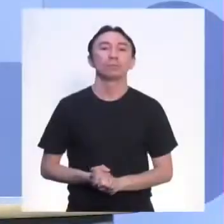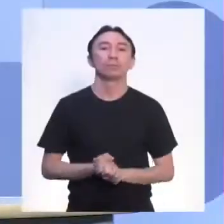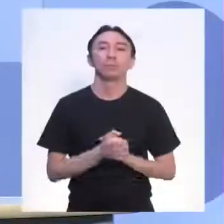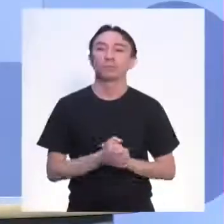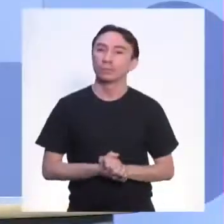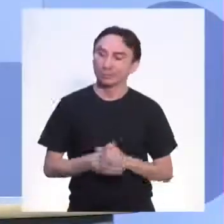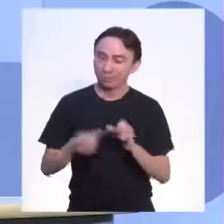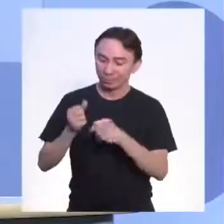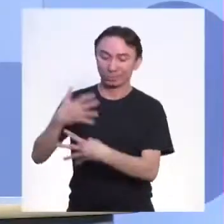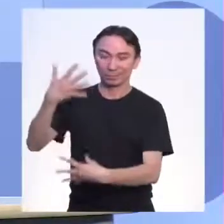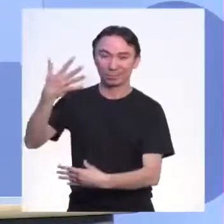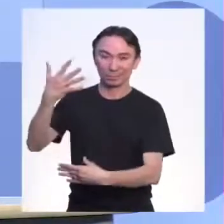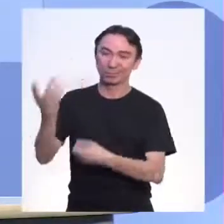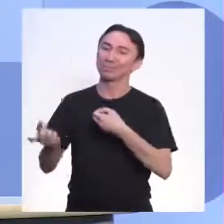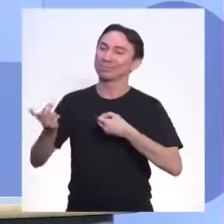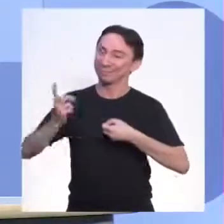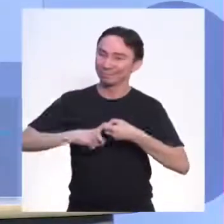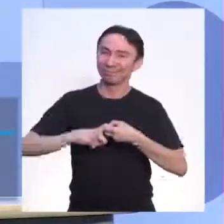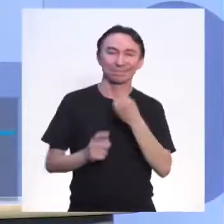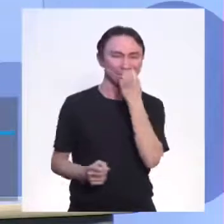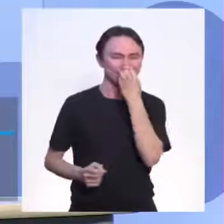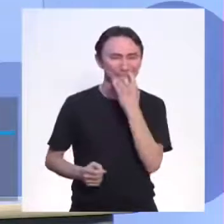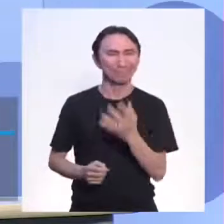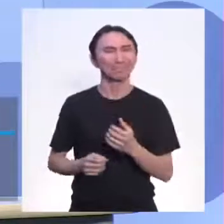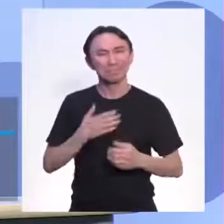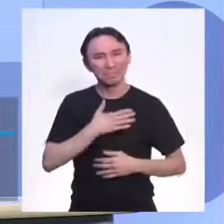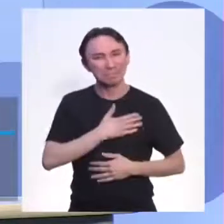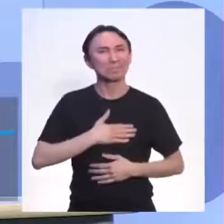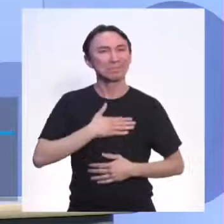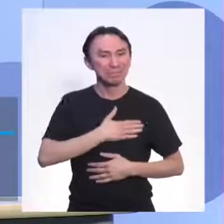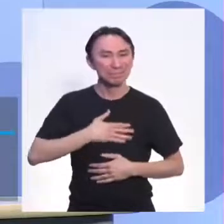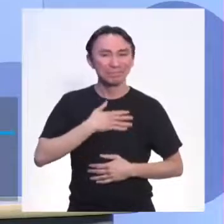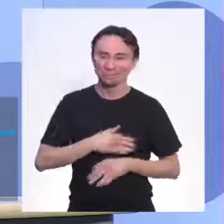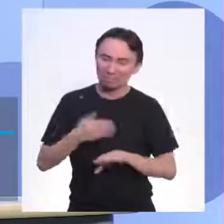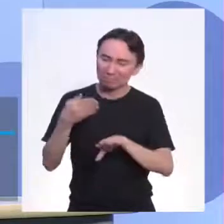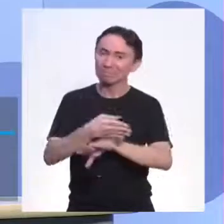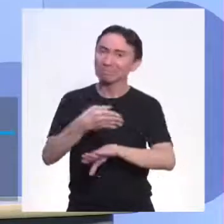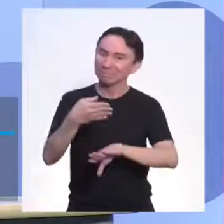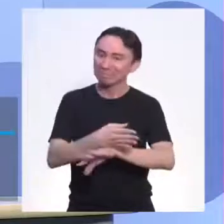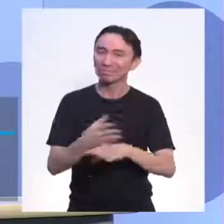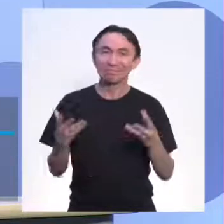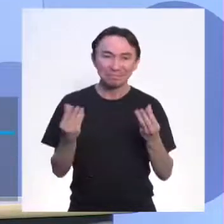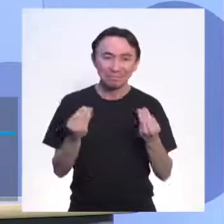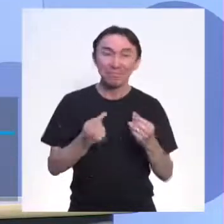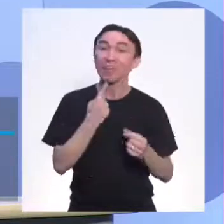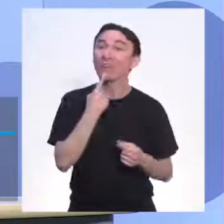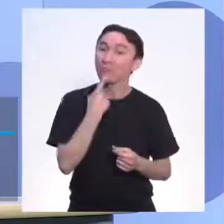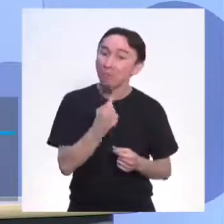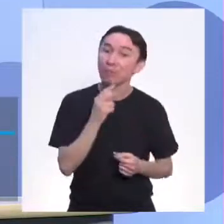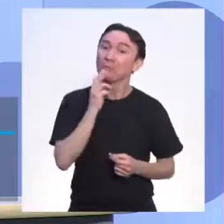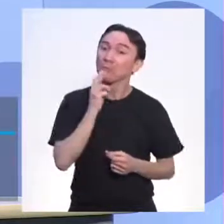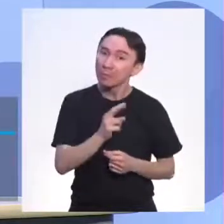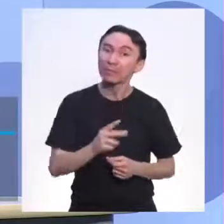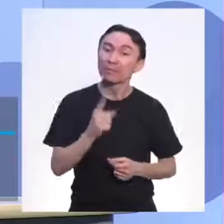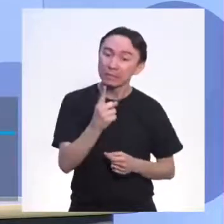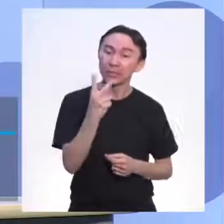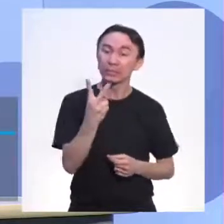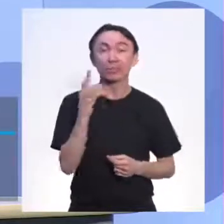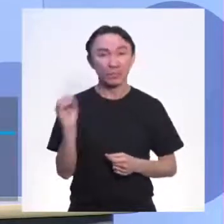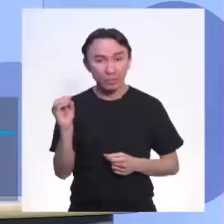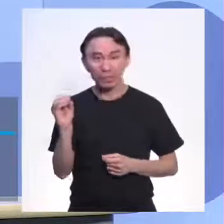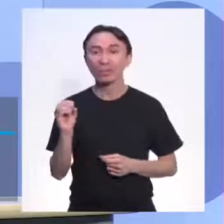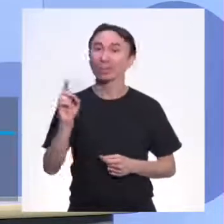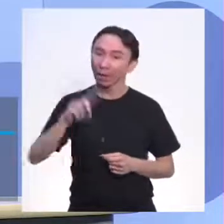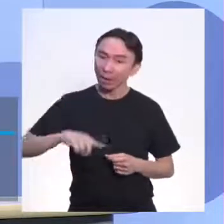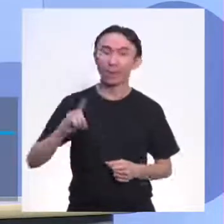voltamos do chat. Olha, professora Inês, gostei de ver. Eles participaram bastante, falando que dá 120 e que a alternativa é a